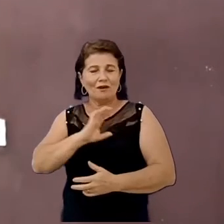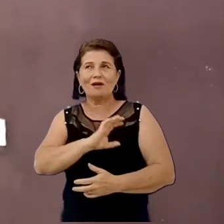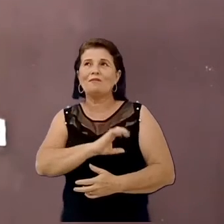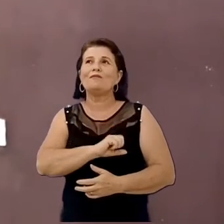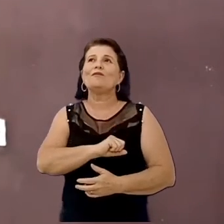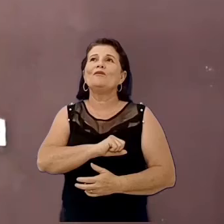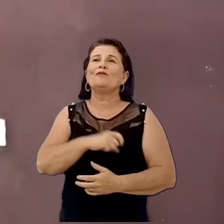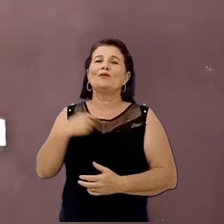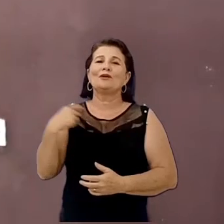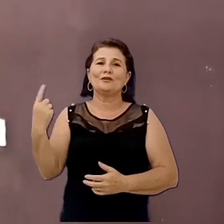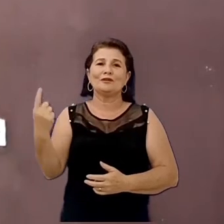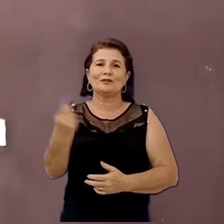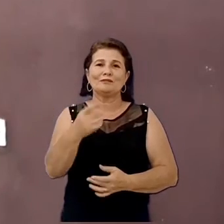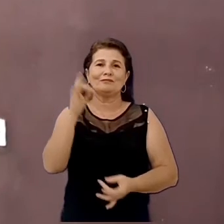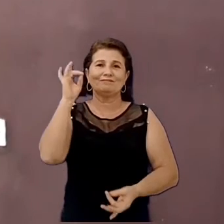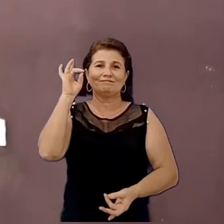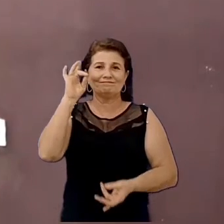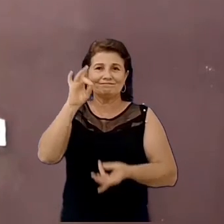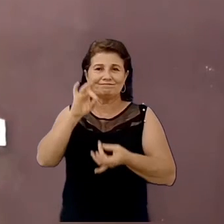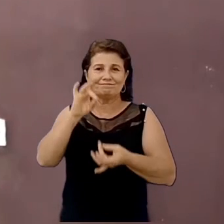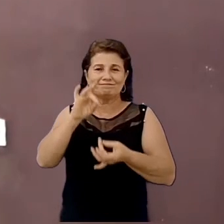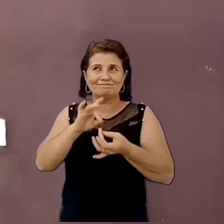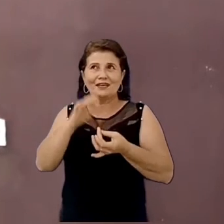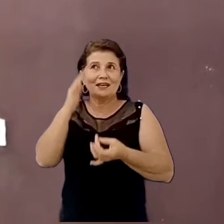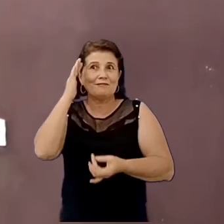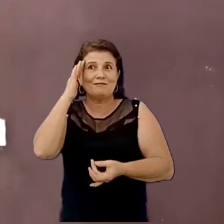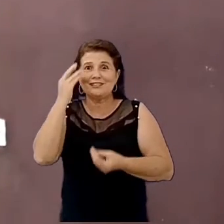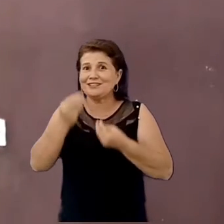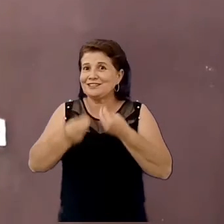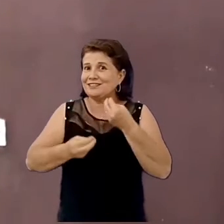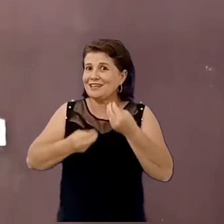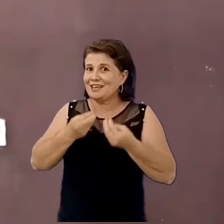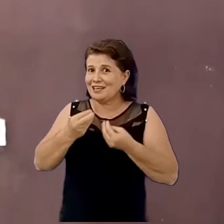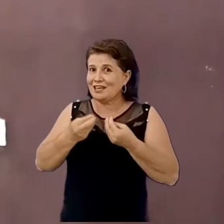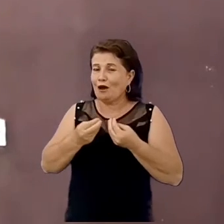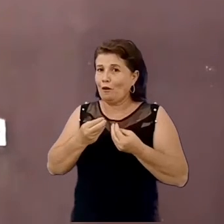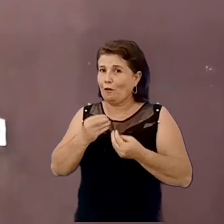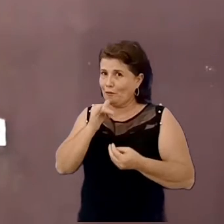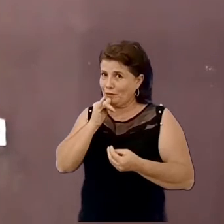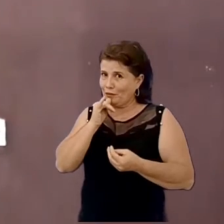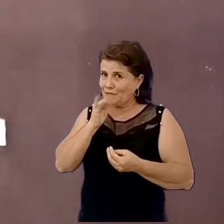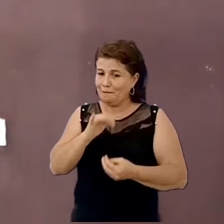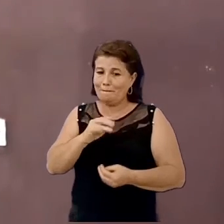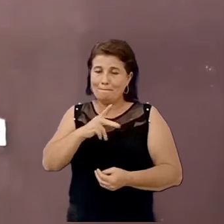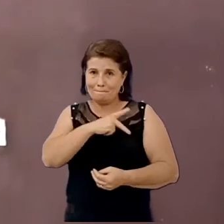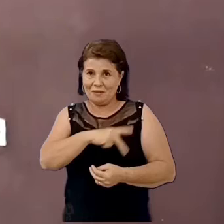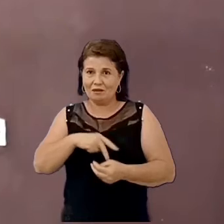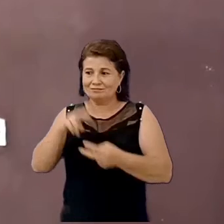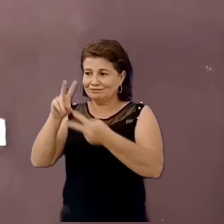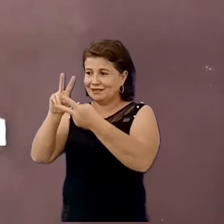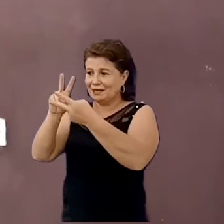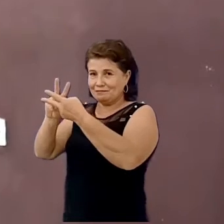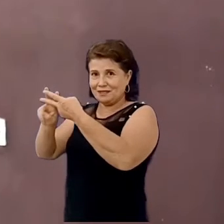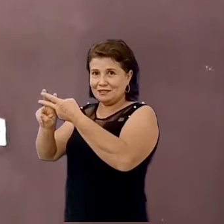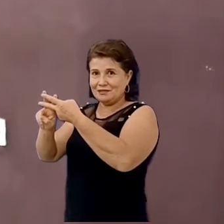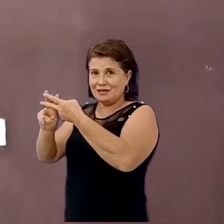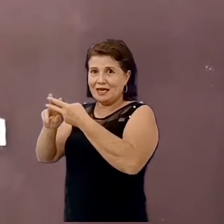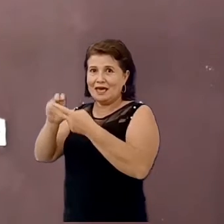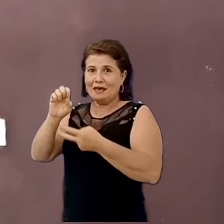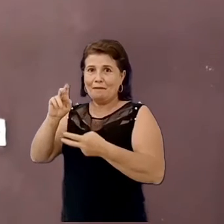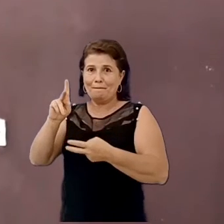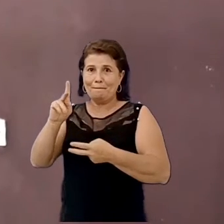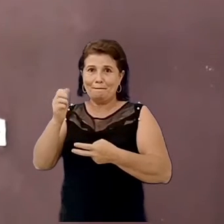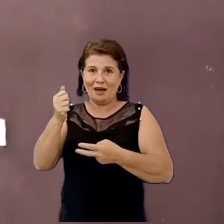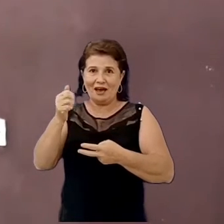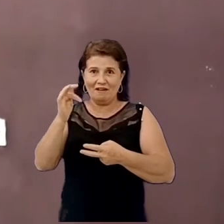têm no Espírito. Imaginem a cena. Paulo está preso nesse momento, e Epáfras, um líder